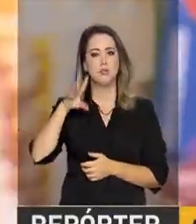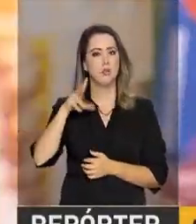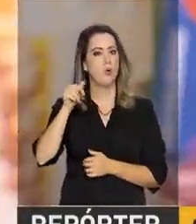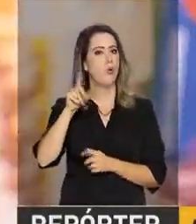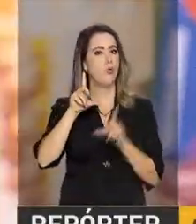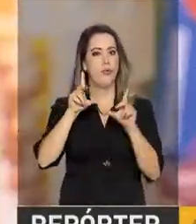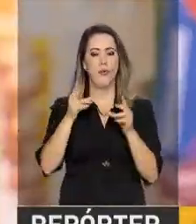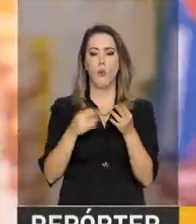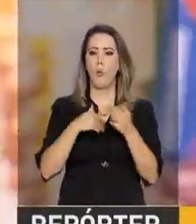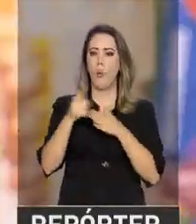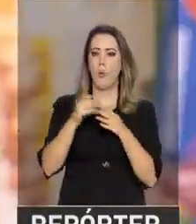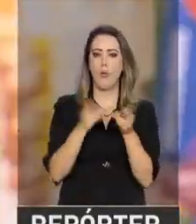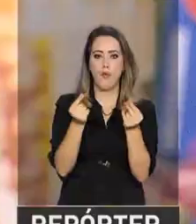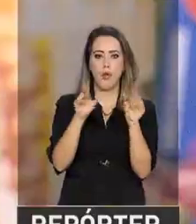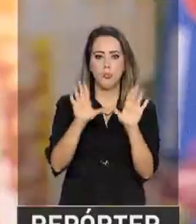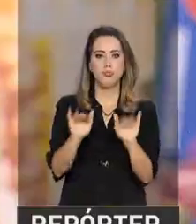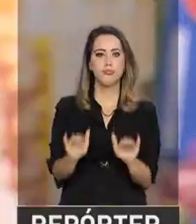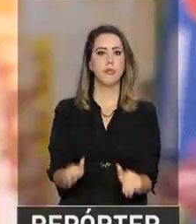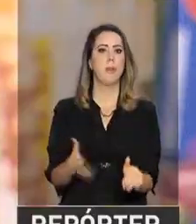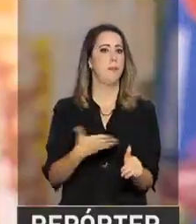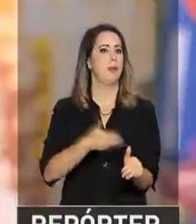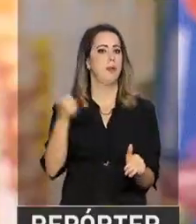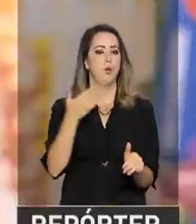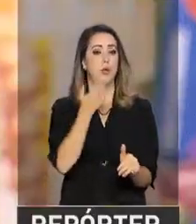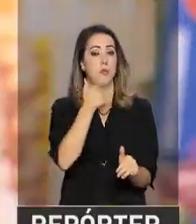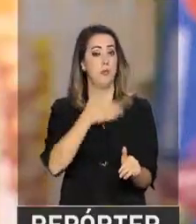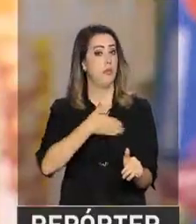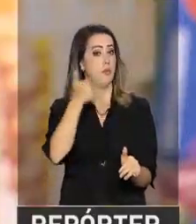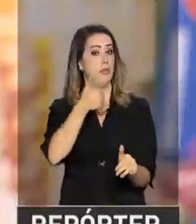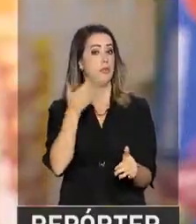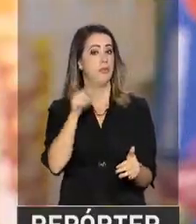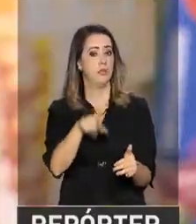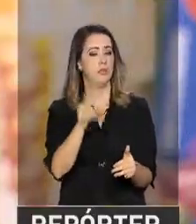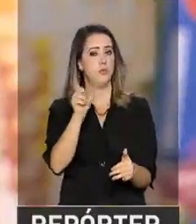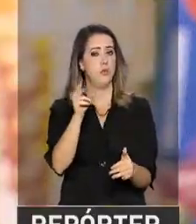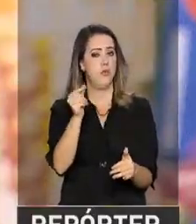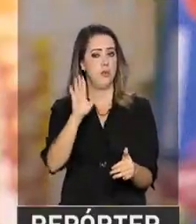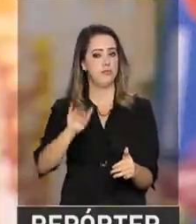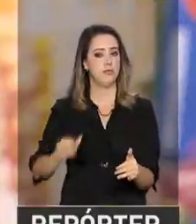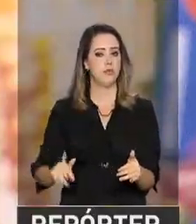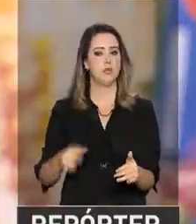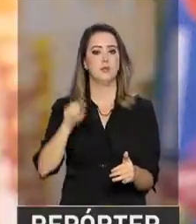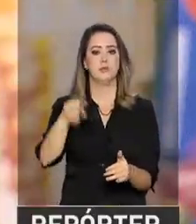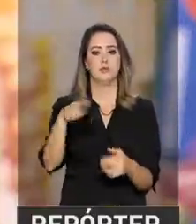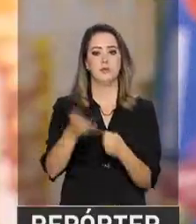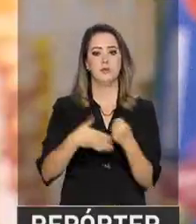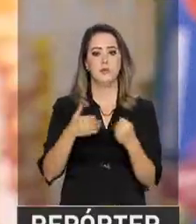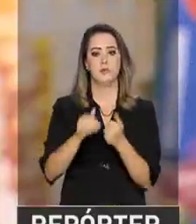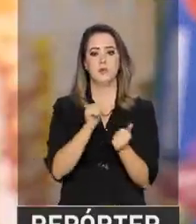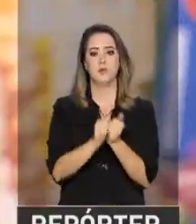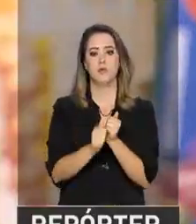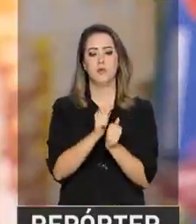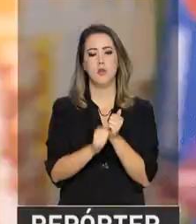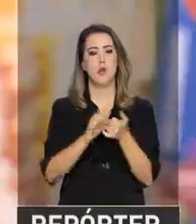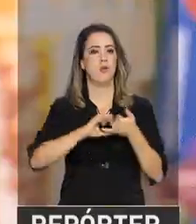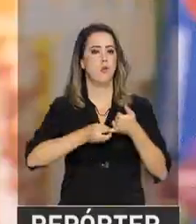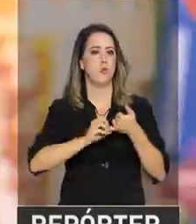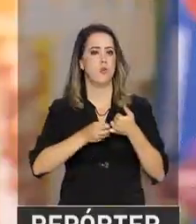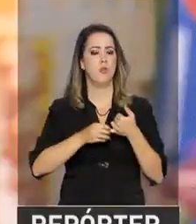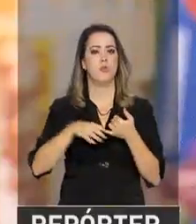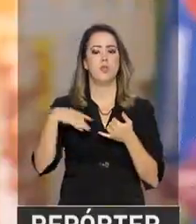queda significativa a gente consegue comer melhor tendo coisas mas quem queda principalmente essas coisas tão básicas como o feijão